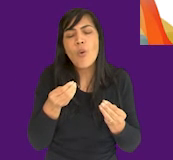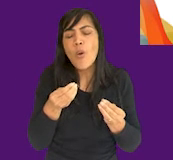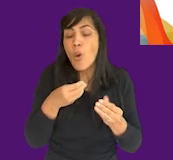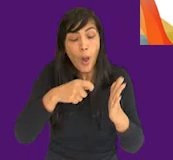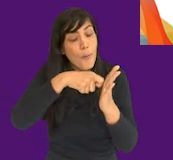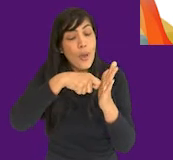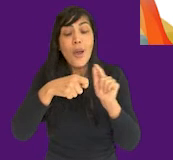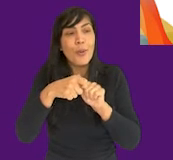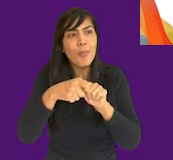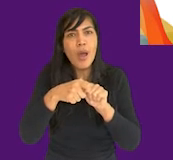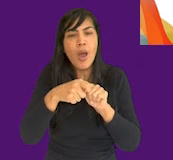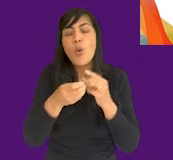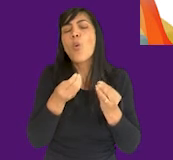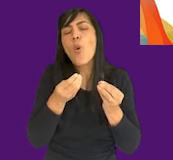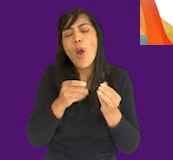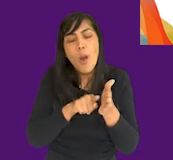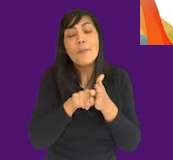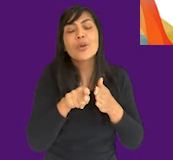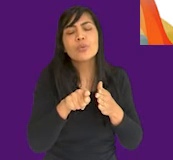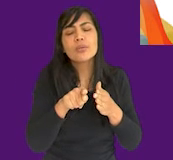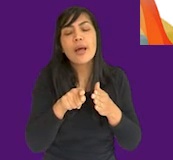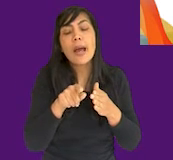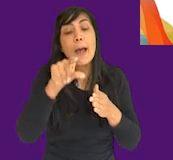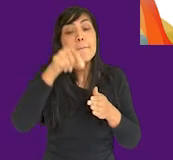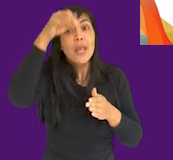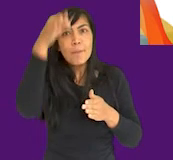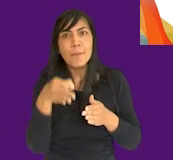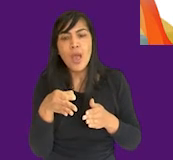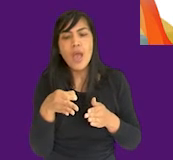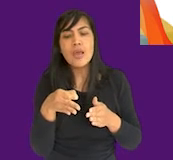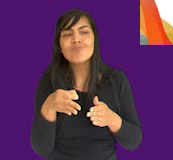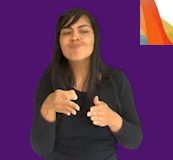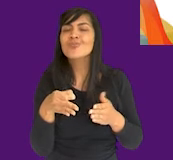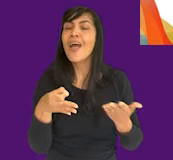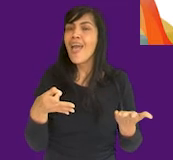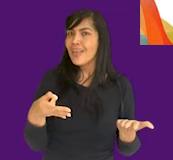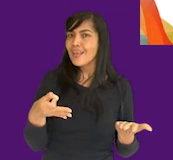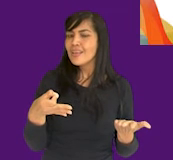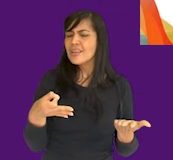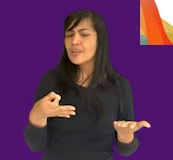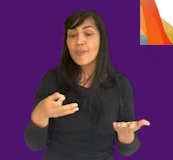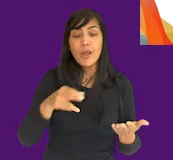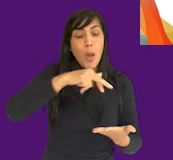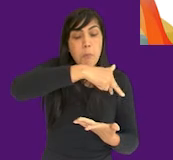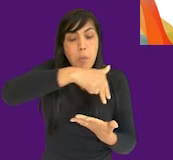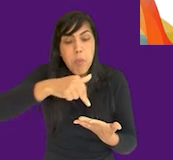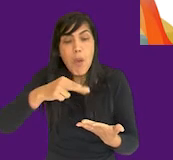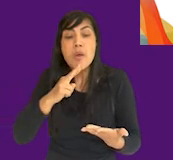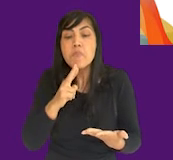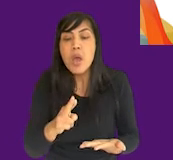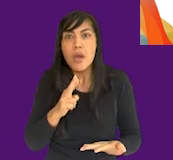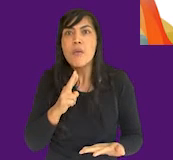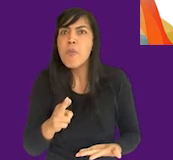de ou pelo veja você tem que saber que tipo de pergunta que você vai fazer você não fizer a pergunta certa você vai ter várias respostas